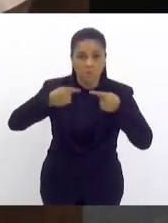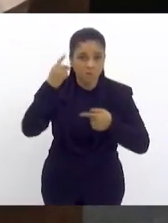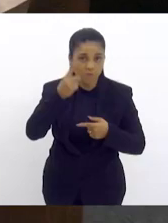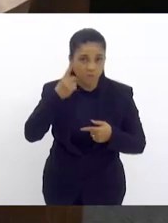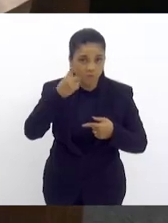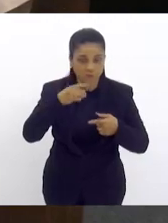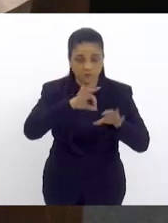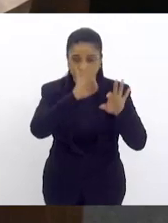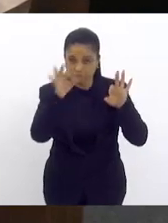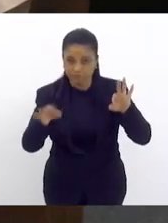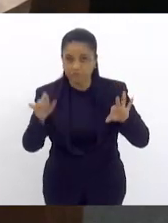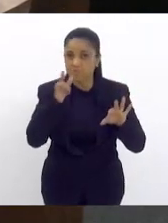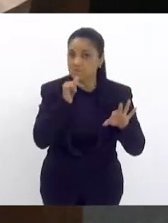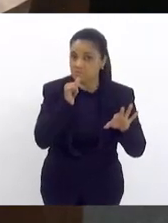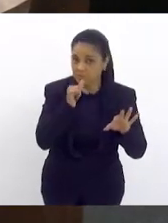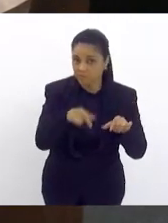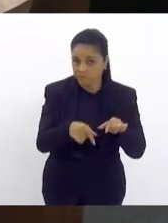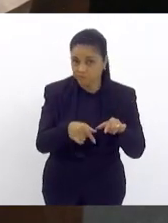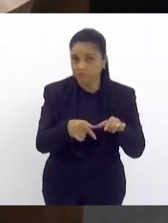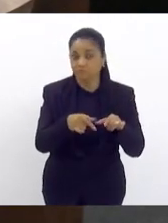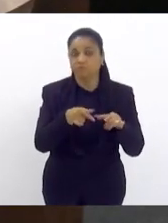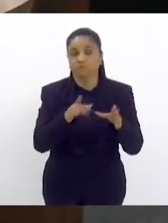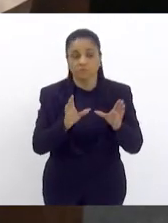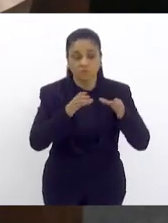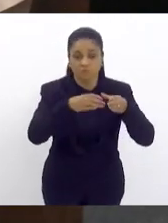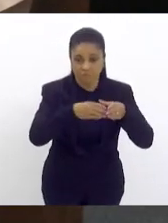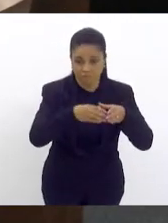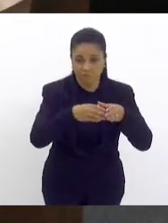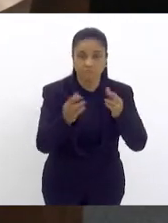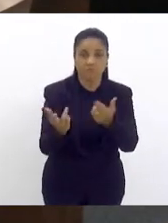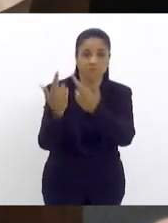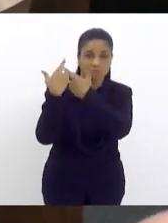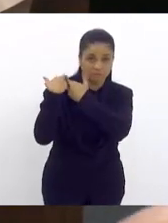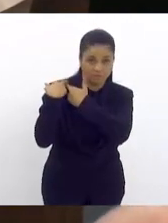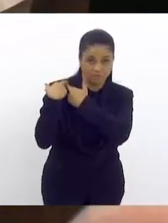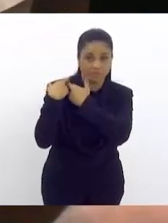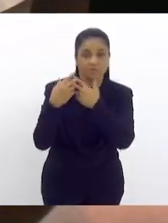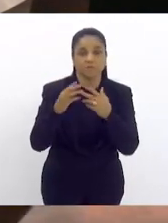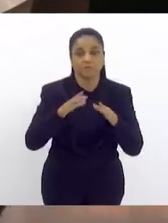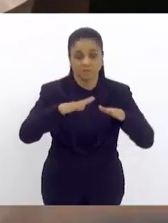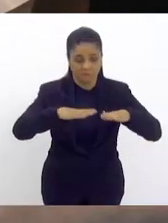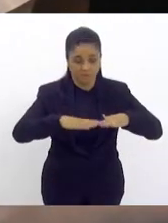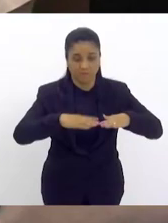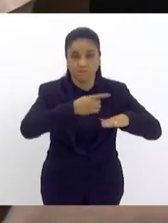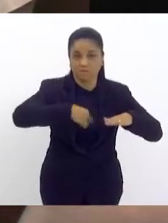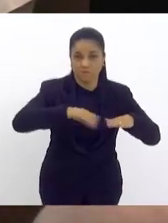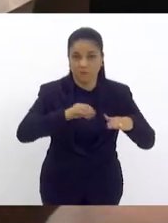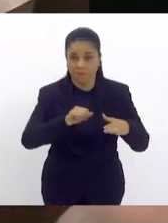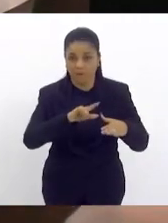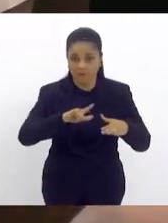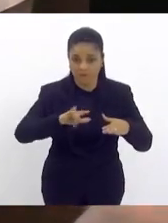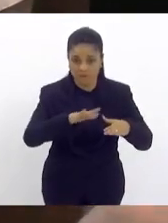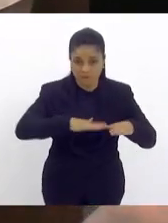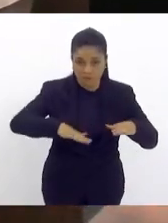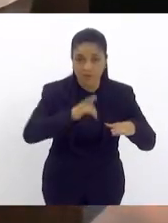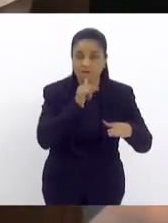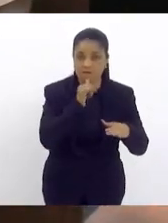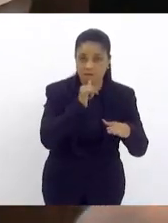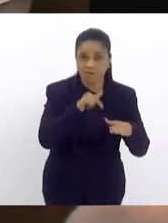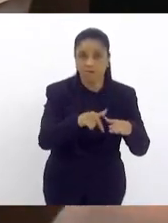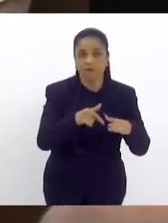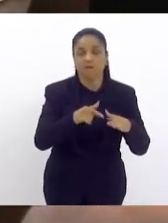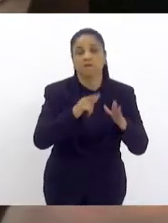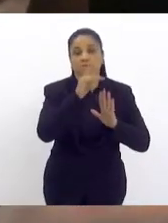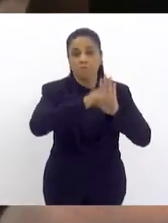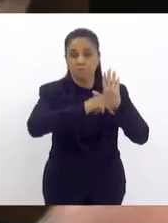recursos hídricos de prever como competência dos comitês de bacias hidrográficas a aprovação dos programas anuais e plural de